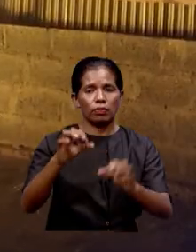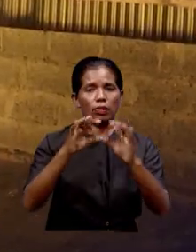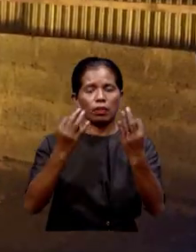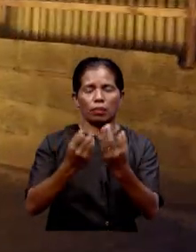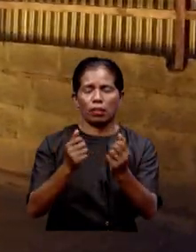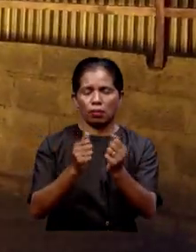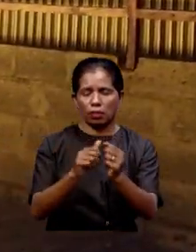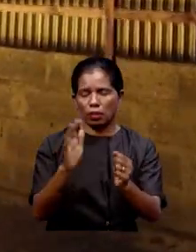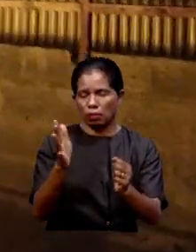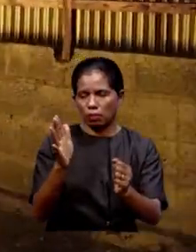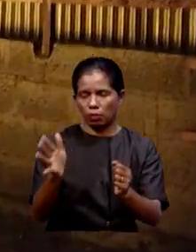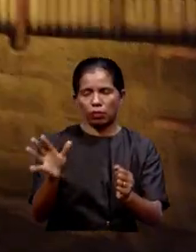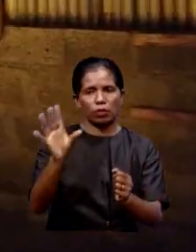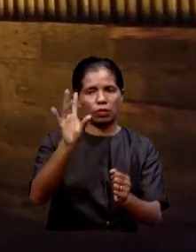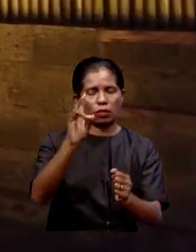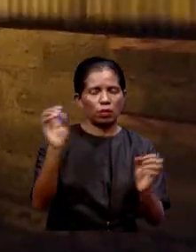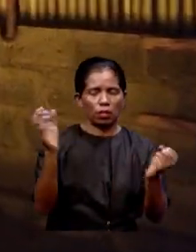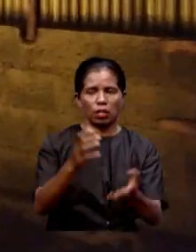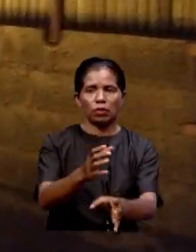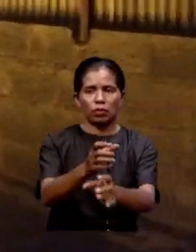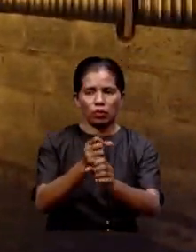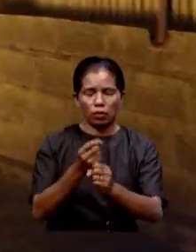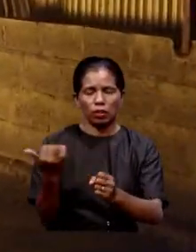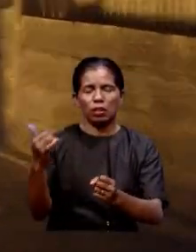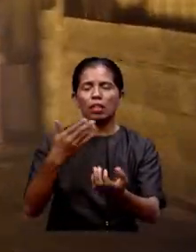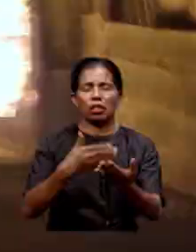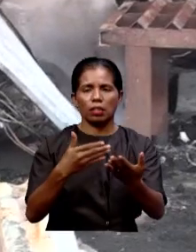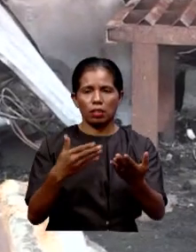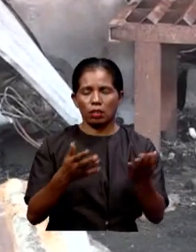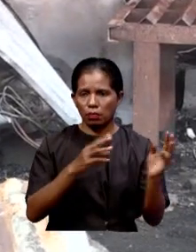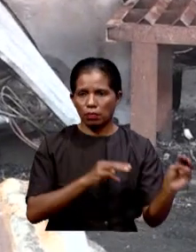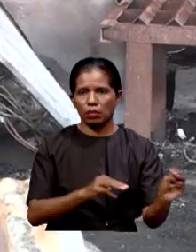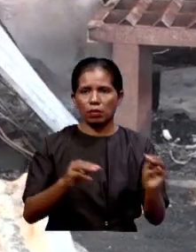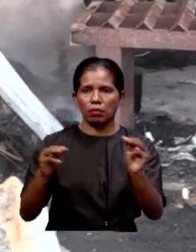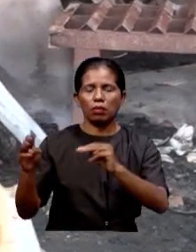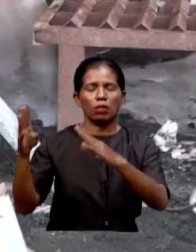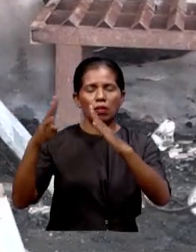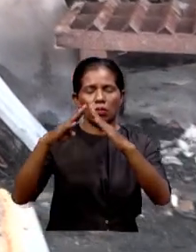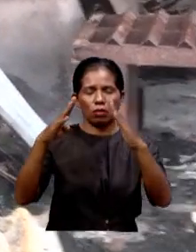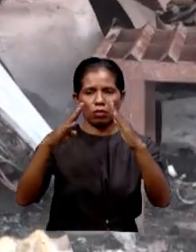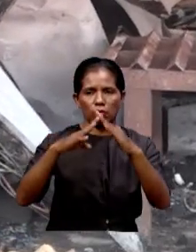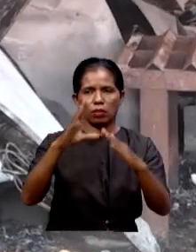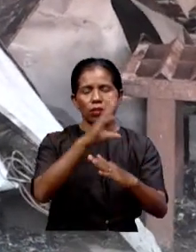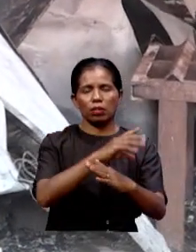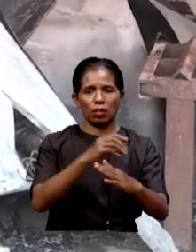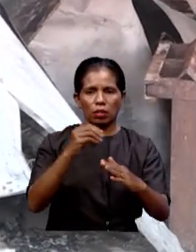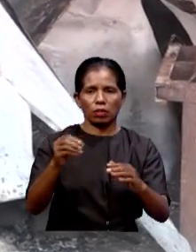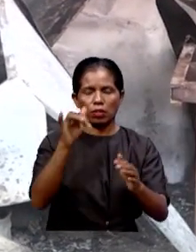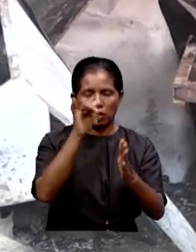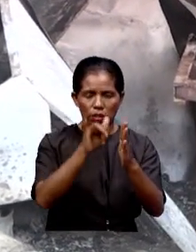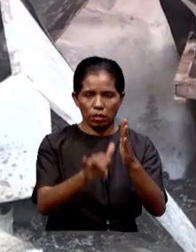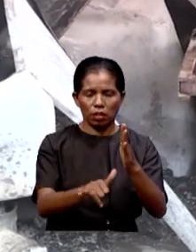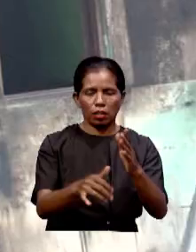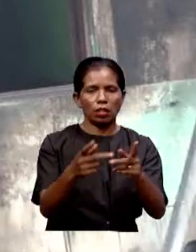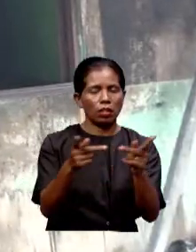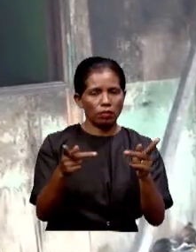Recinjito, nebe la consegue salva ser necessário e acontecimento ne, evacuona ba edifício Corpo Bombeiros Campumbaro, onde Rela Provisório e a